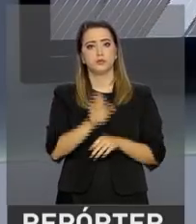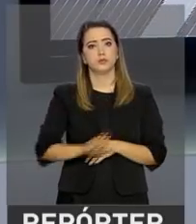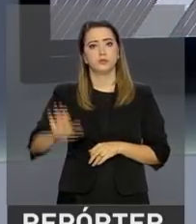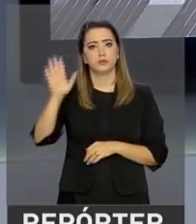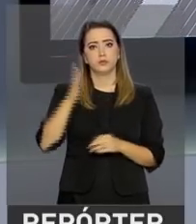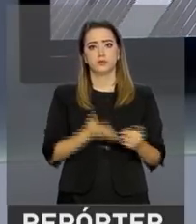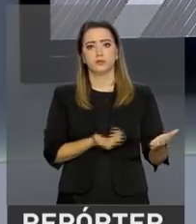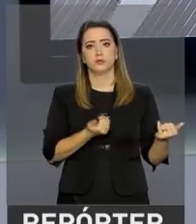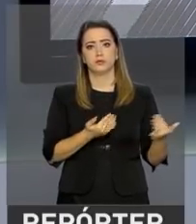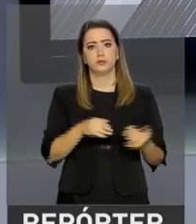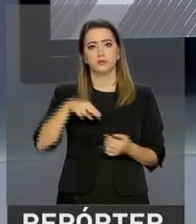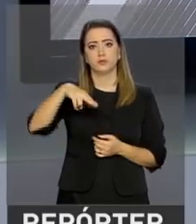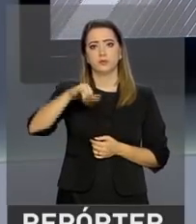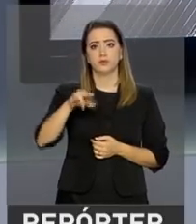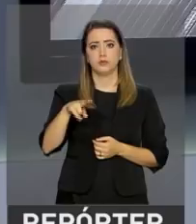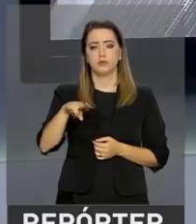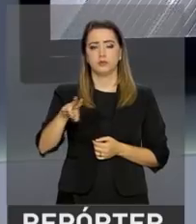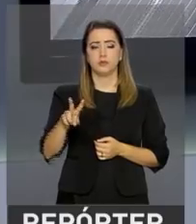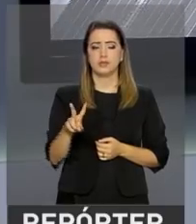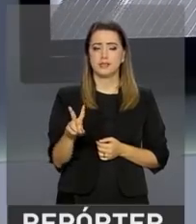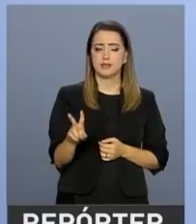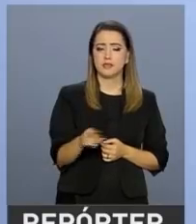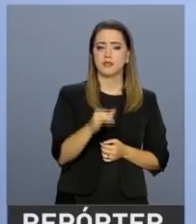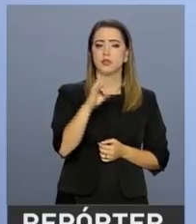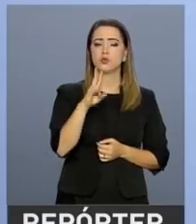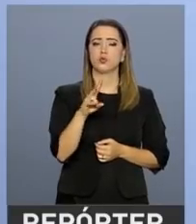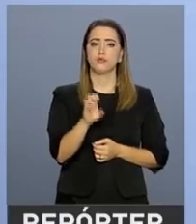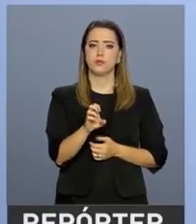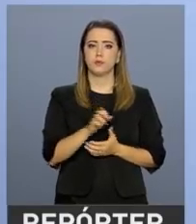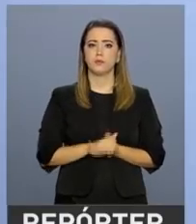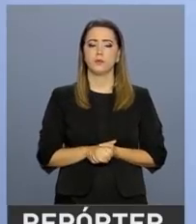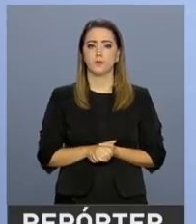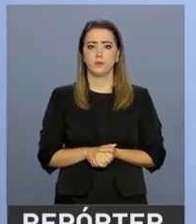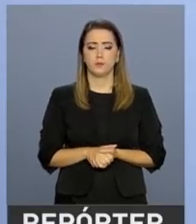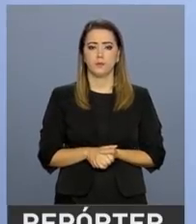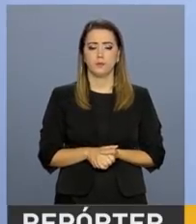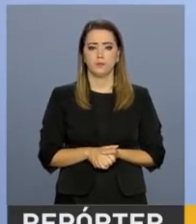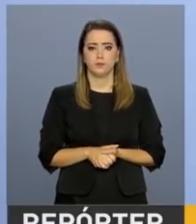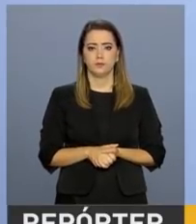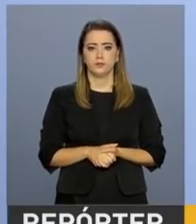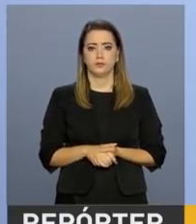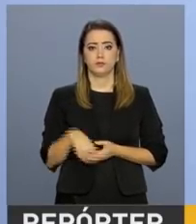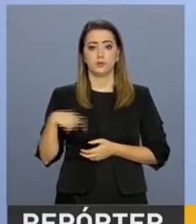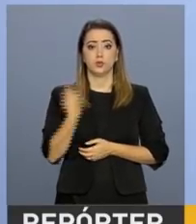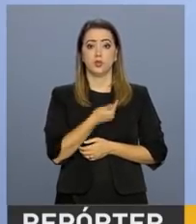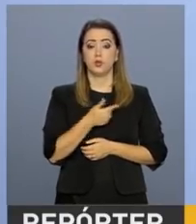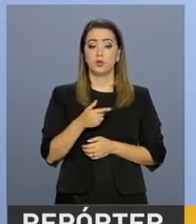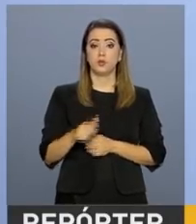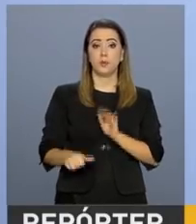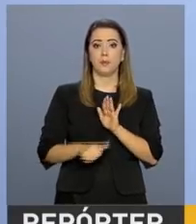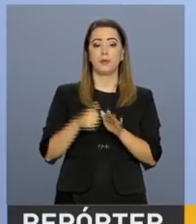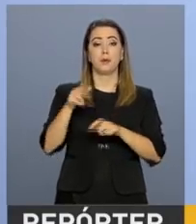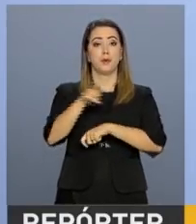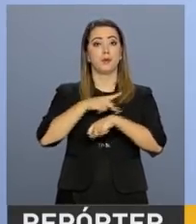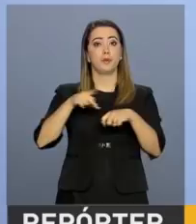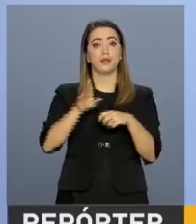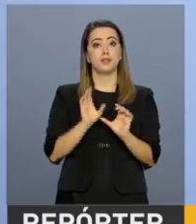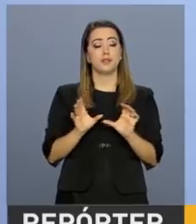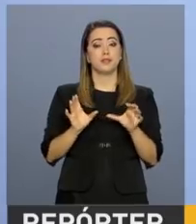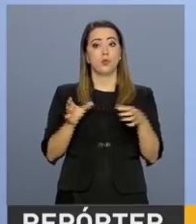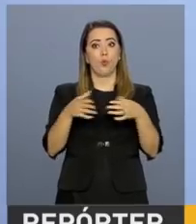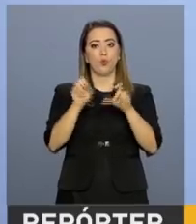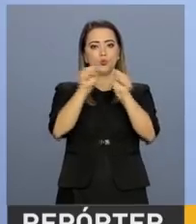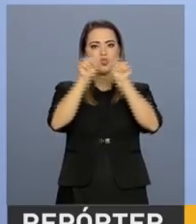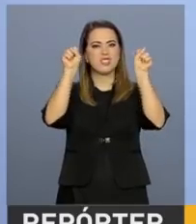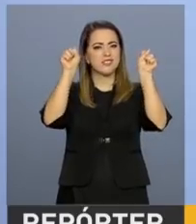de juventude o se na juve seremos o primeiro país a ter um sistema nacional de juventude